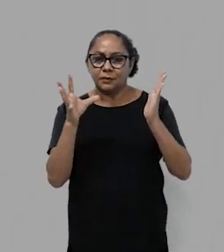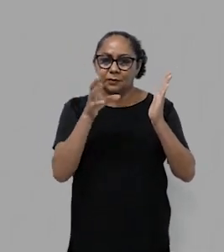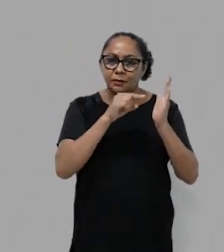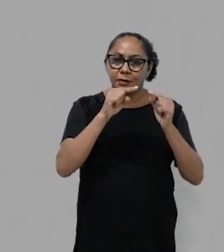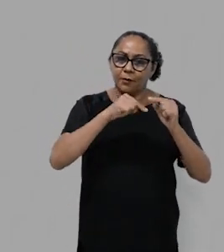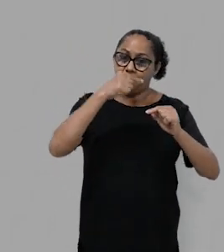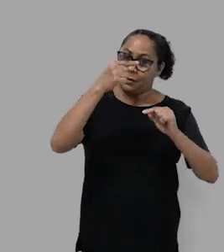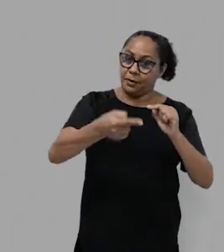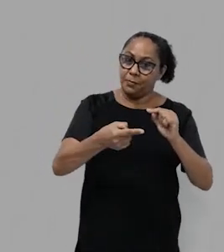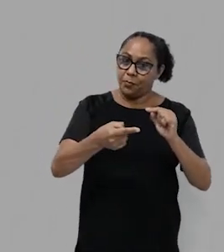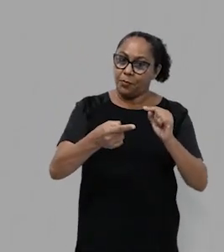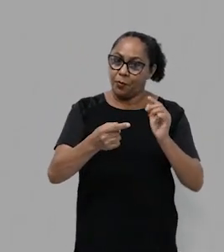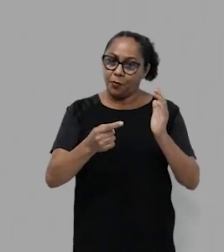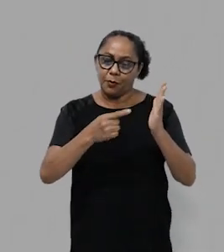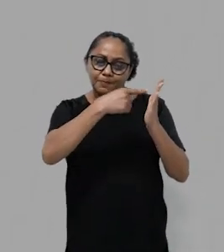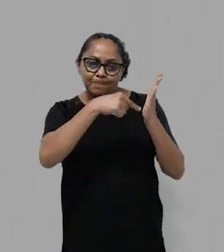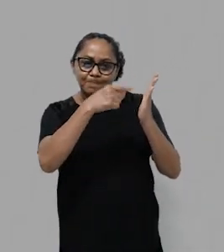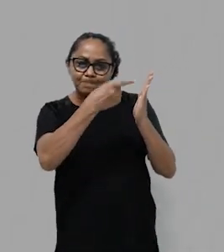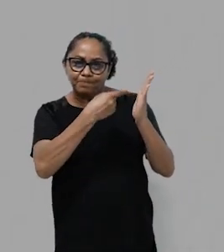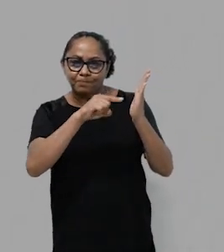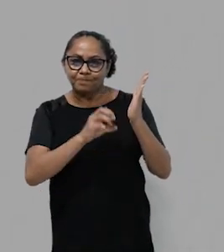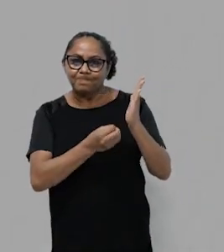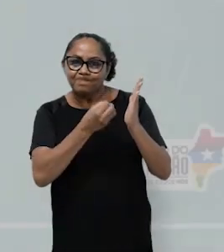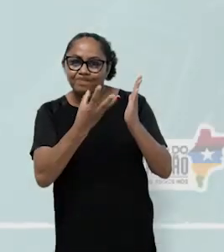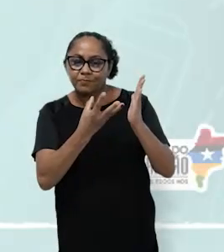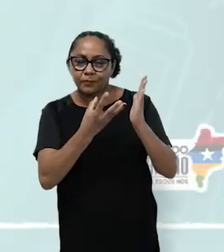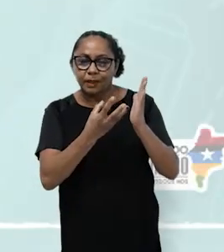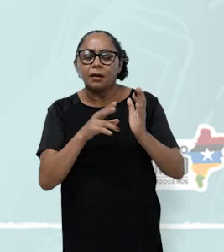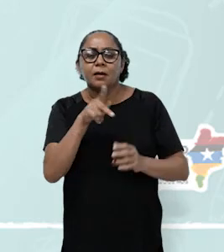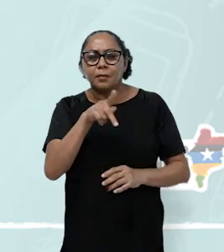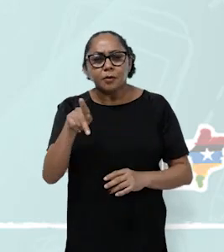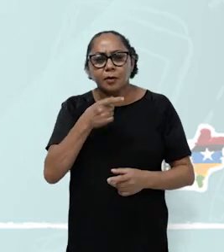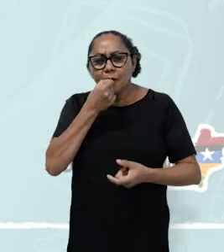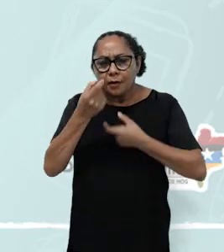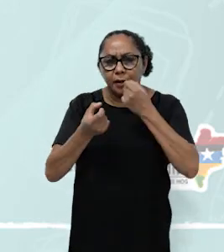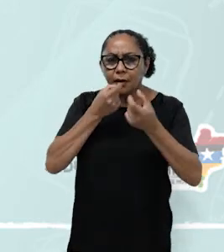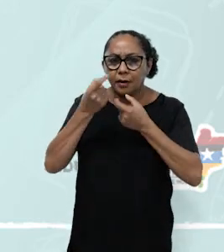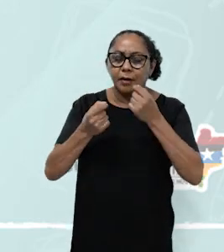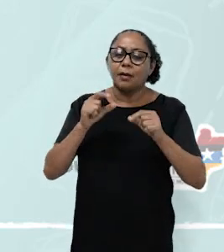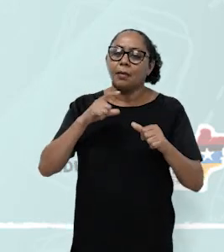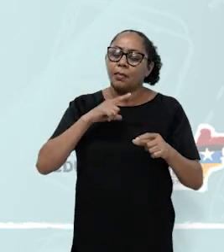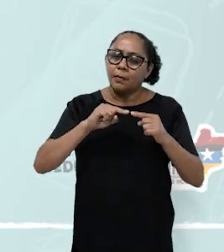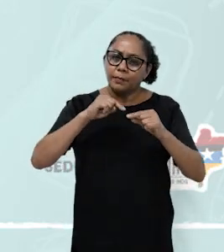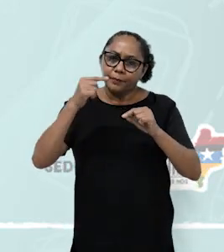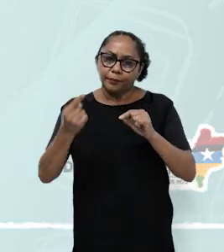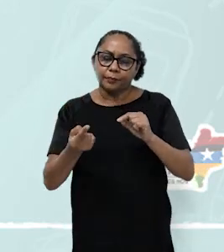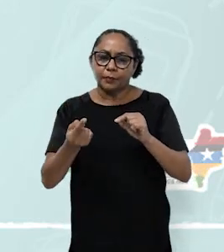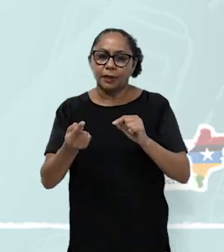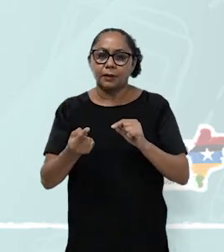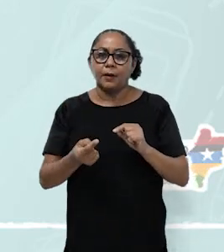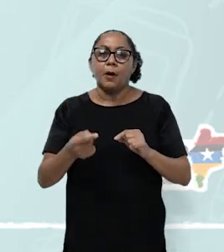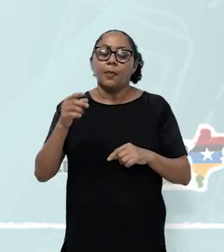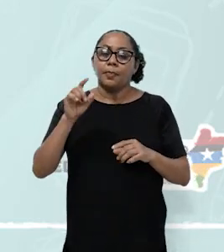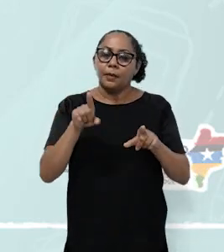veio depois do impressionismo, né? Professor, isso é piada, mas ainda tem uma outra. Ele também é chamado de